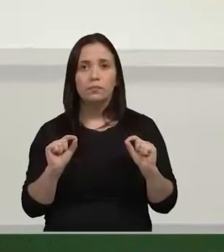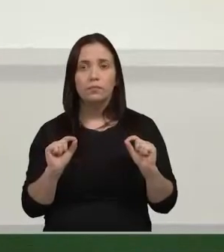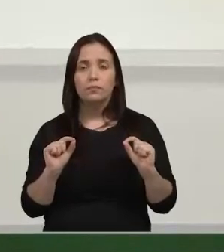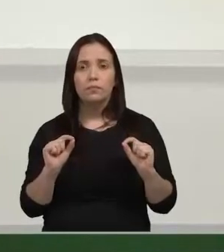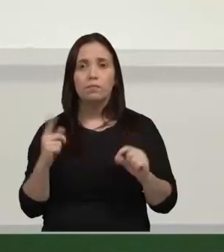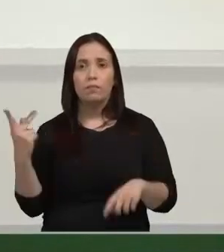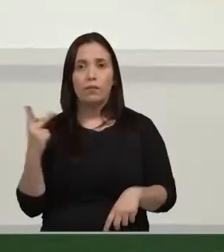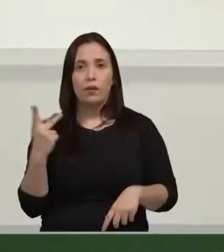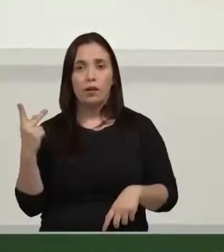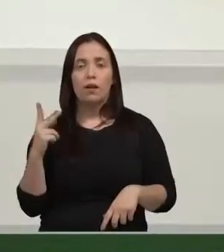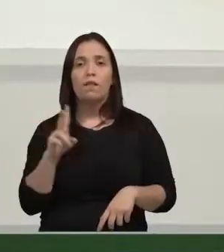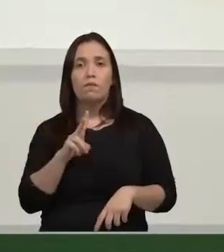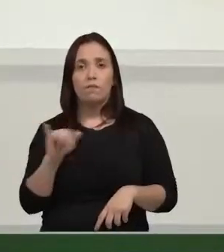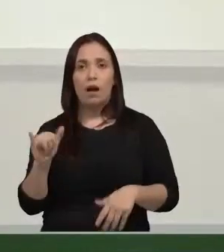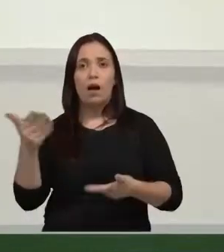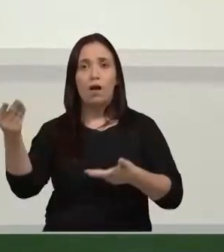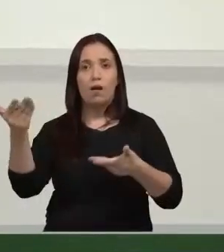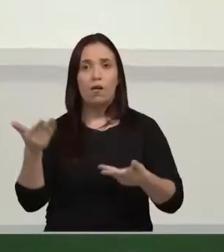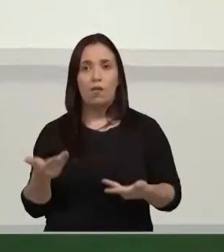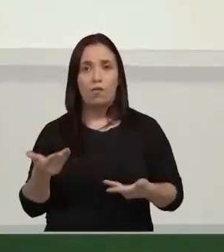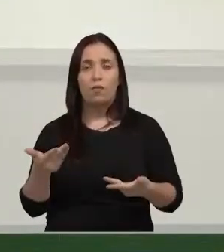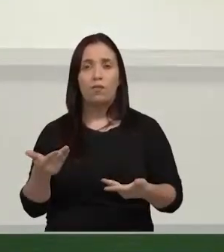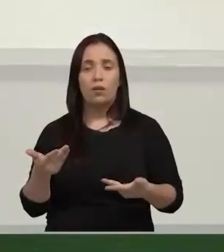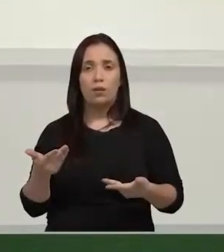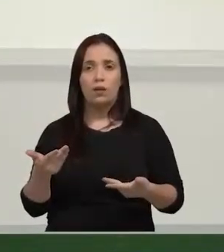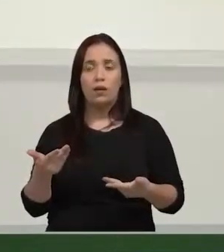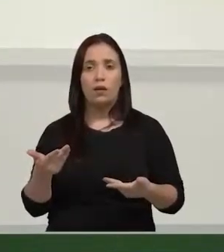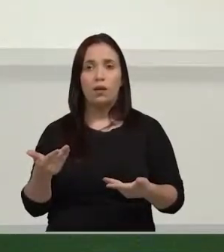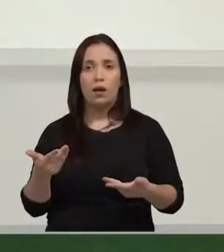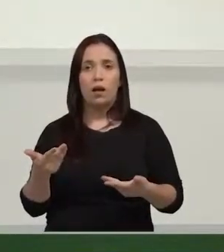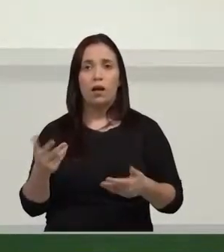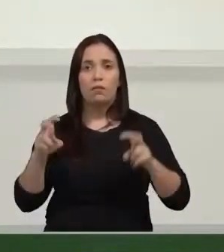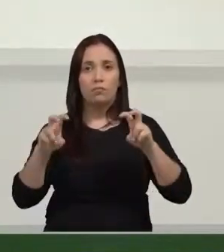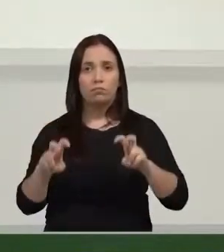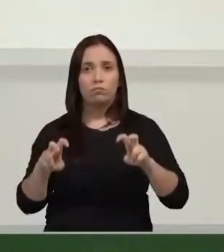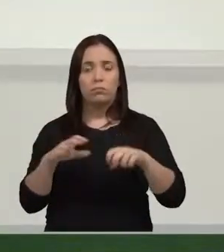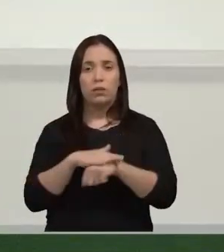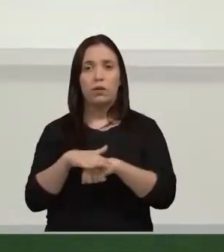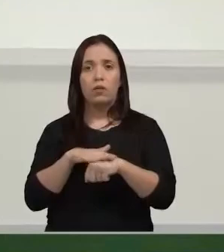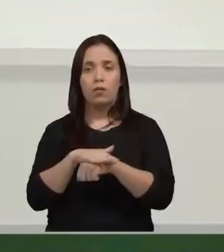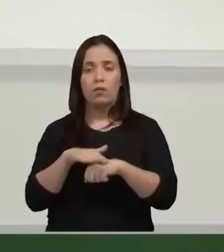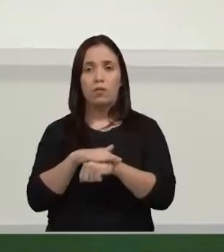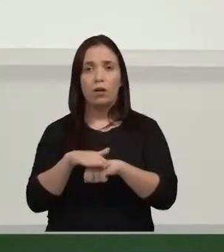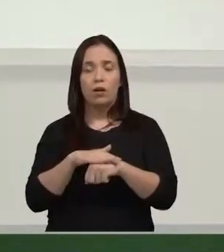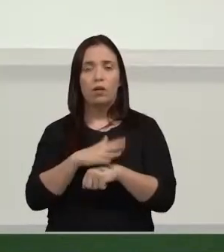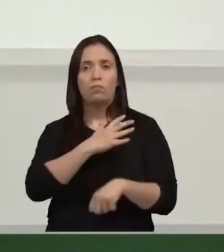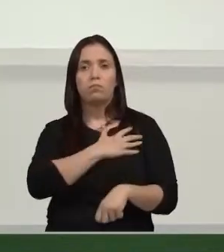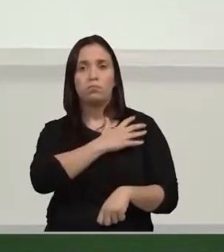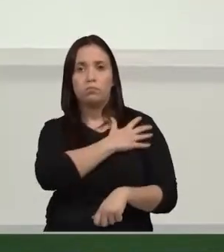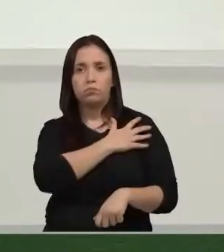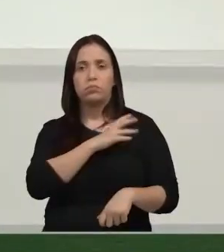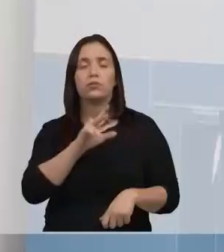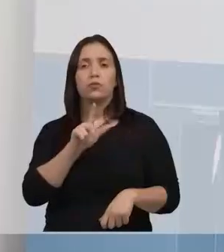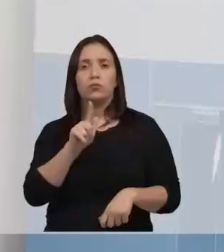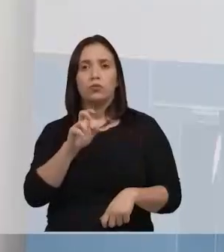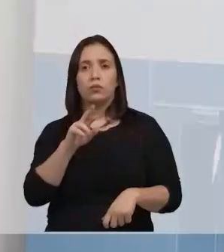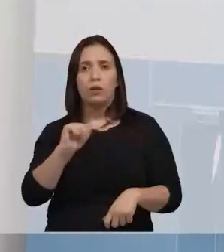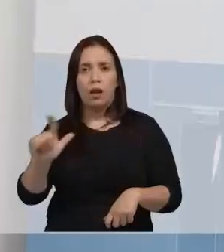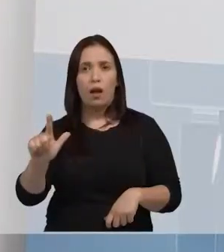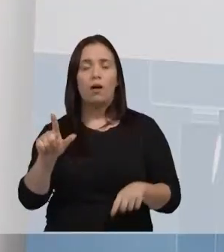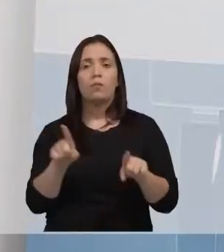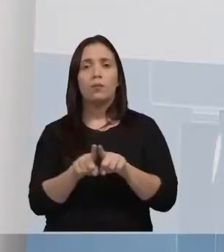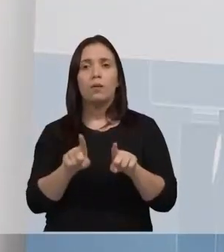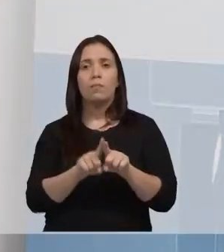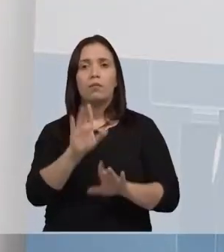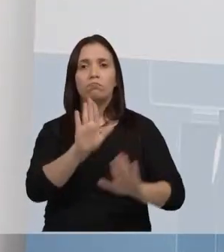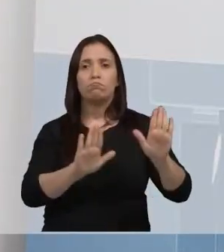Ayrton Lopes, parece que é o pré-candidato pessoal, os dois a gente ouviu falar. O que a gente quer aqui é que se tenha uma